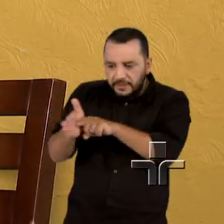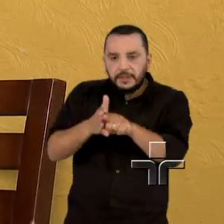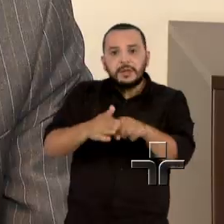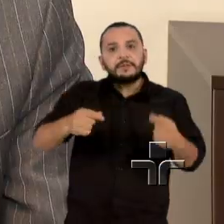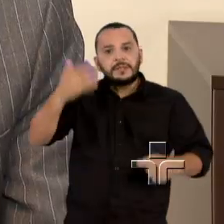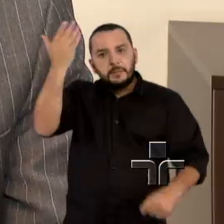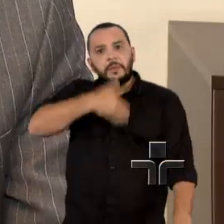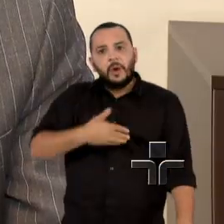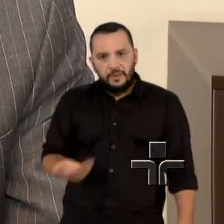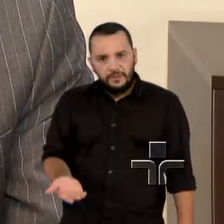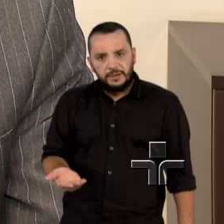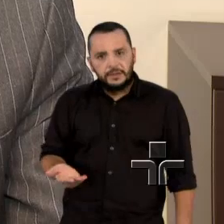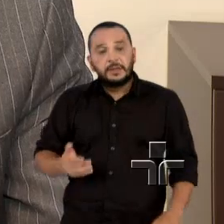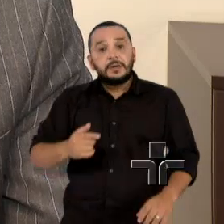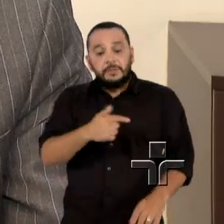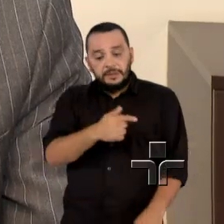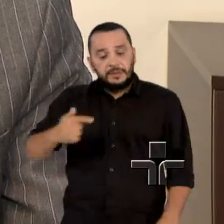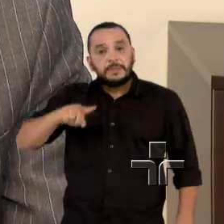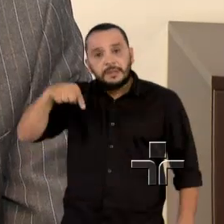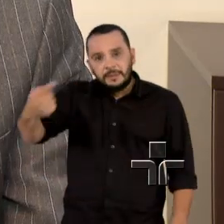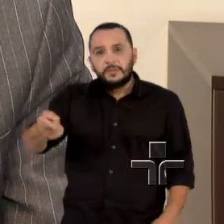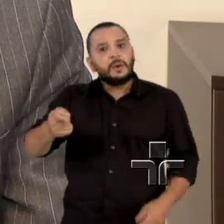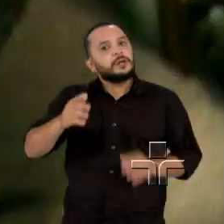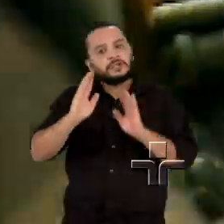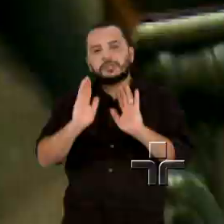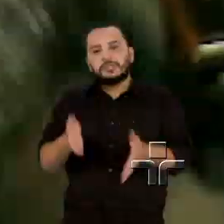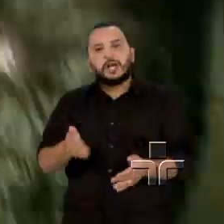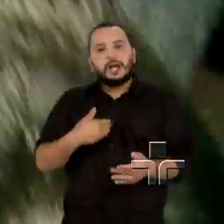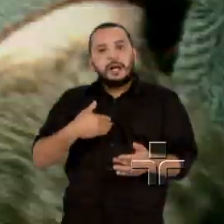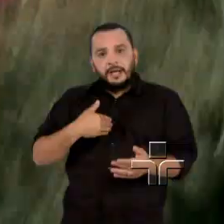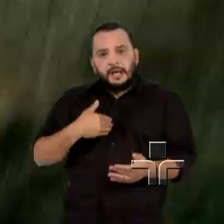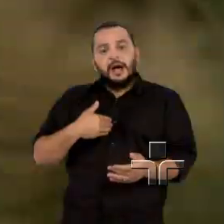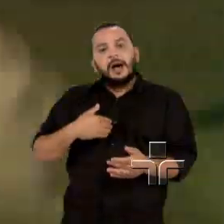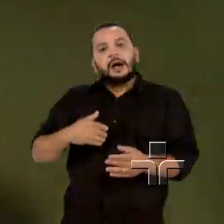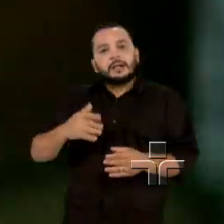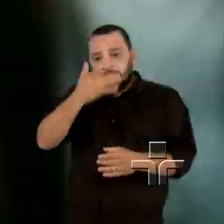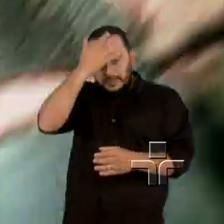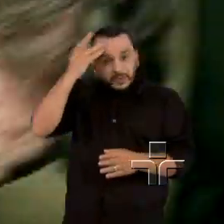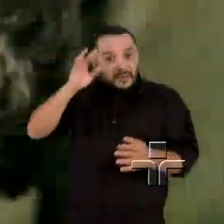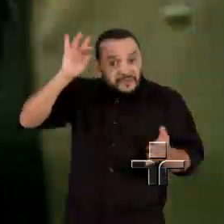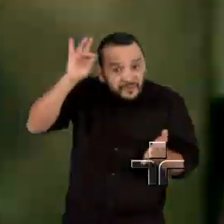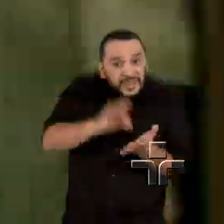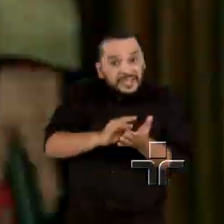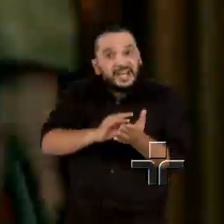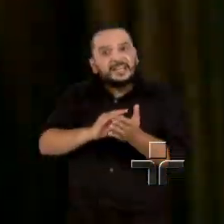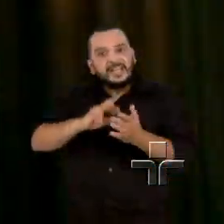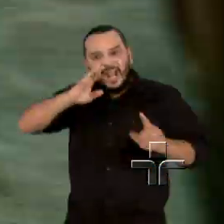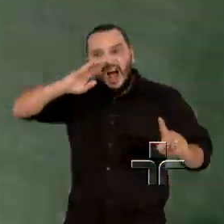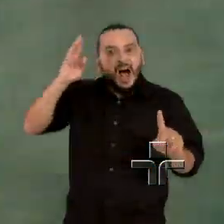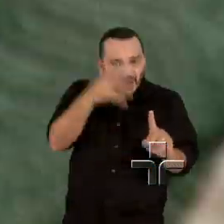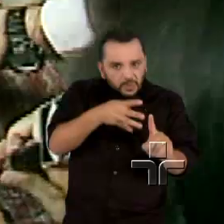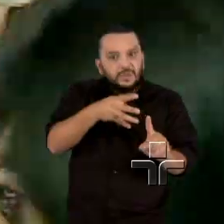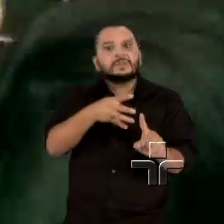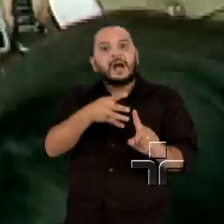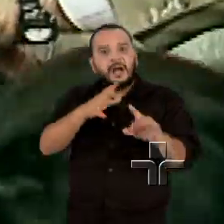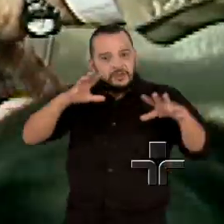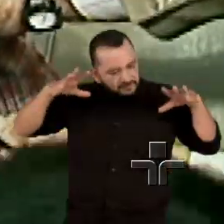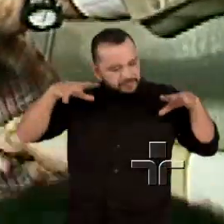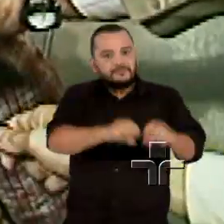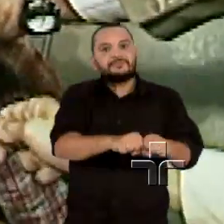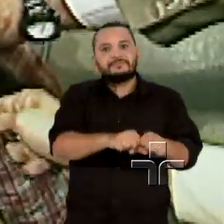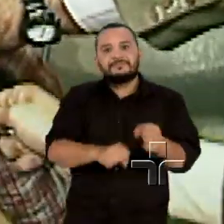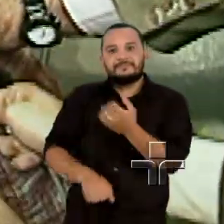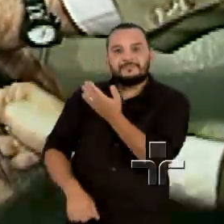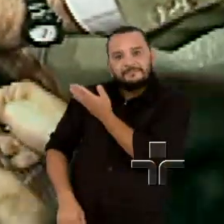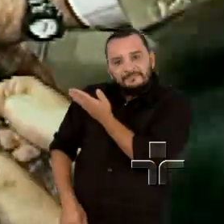provas. Uma semana depois já estava esclarecido o crime. Os verdadeiros autores que foram condenados